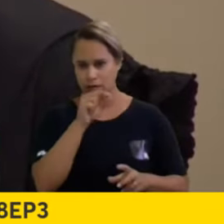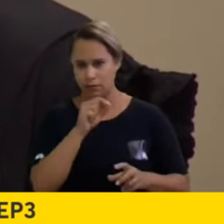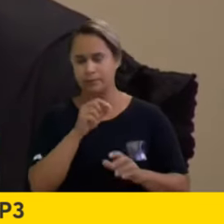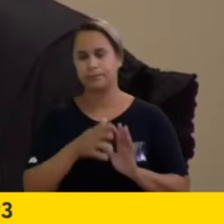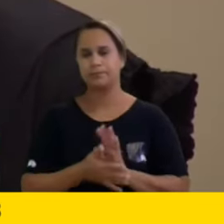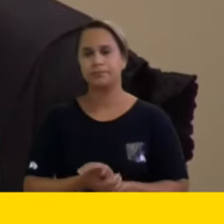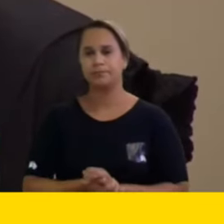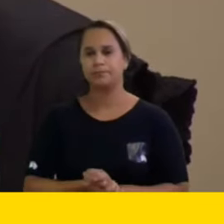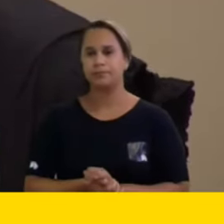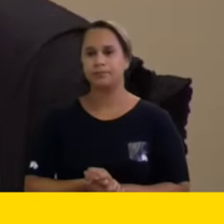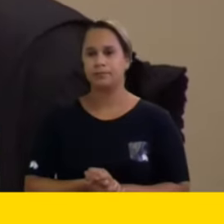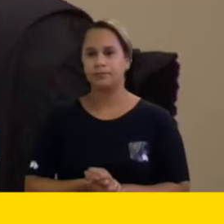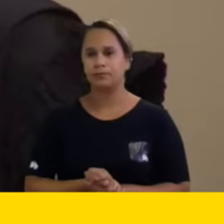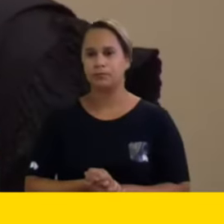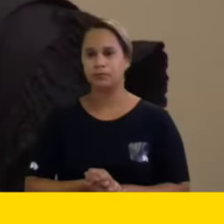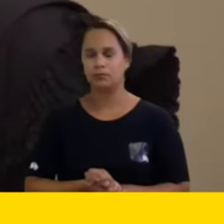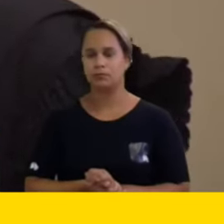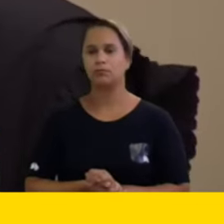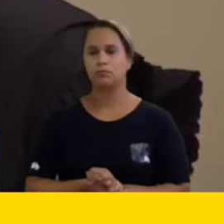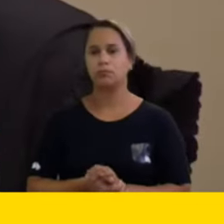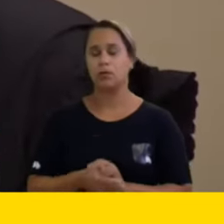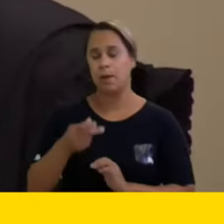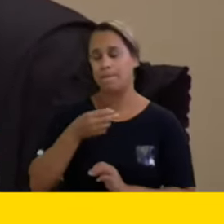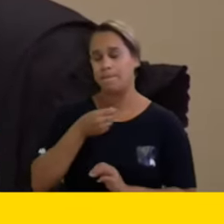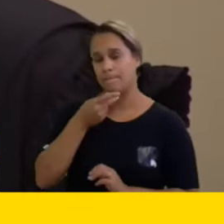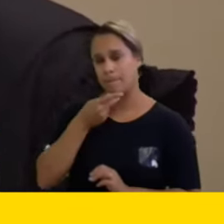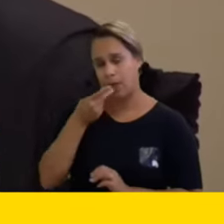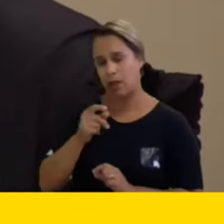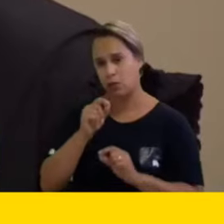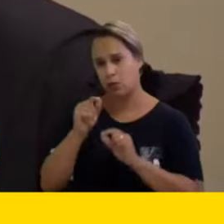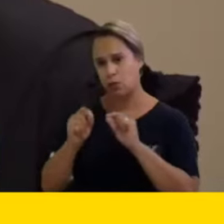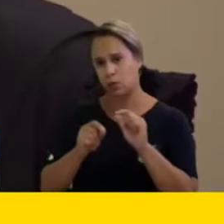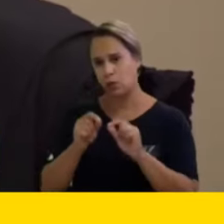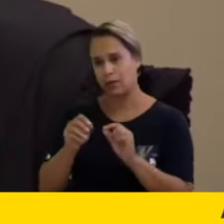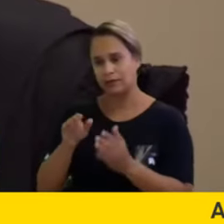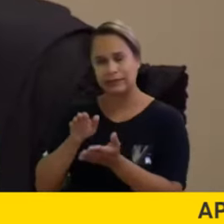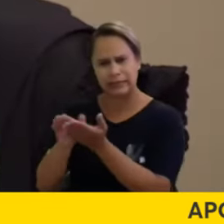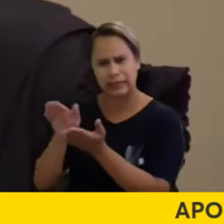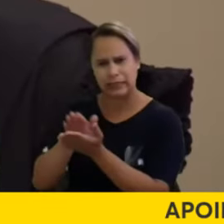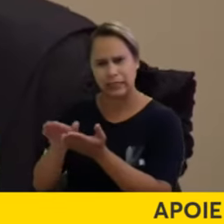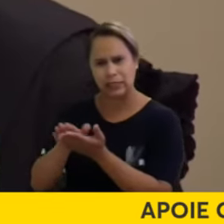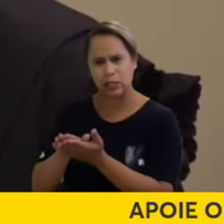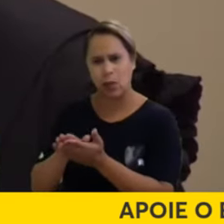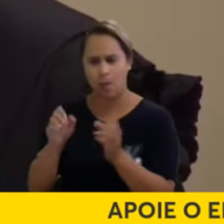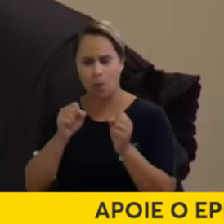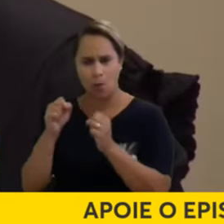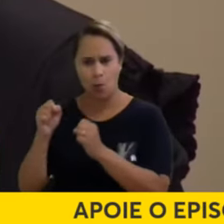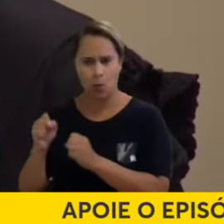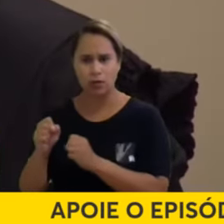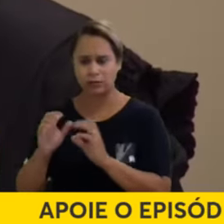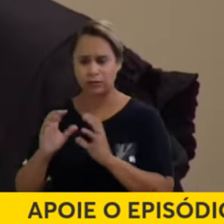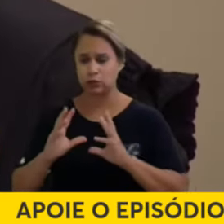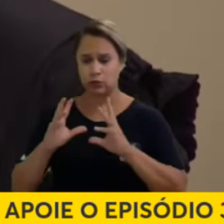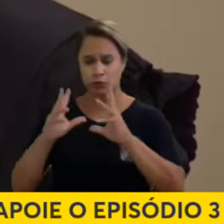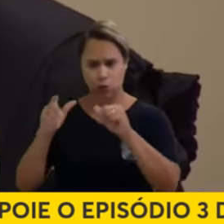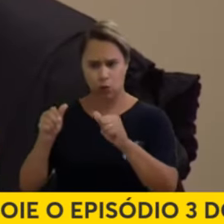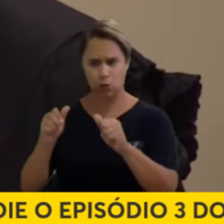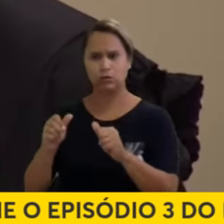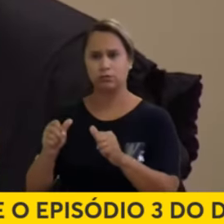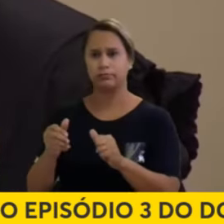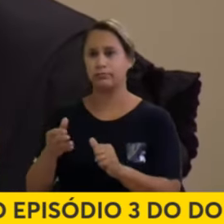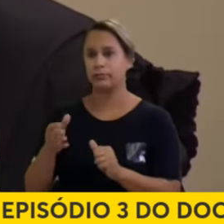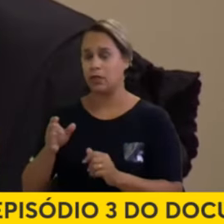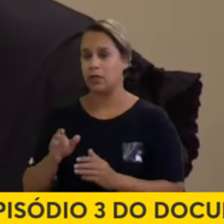inteiro faço essas menções porque as despesas realizadas pelo podemos foram todas na ocasião em que investigado Sérgio Mouro era